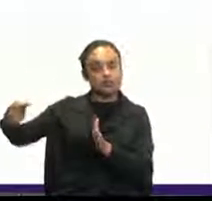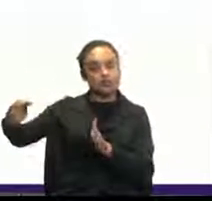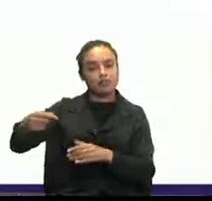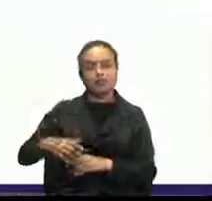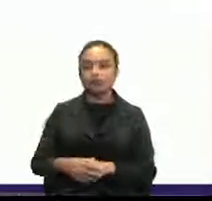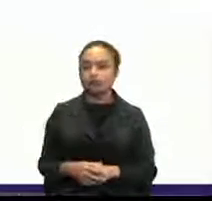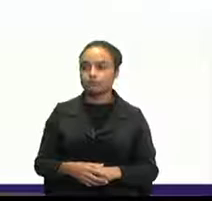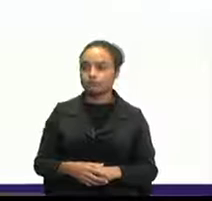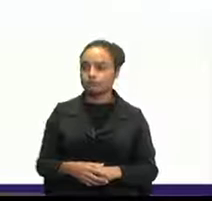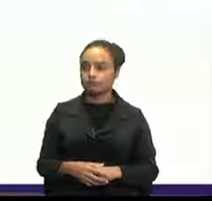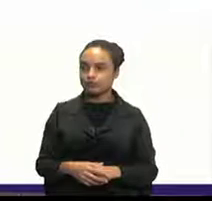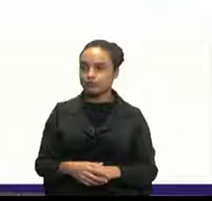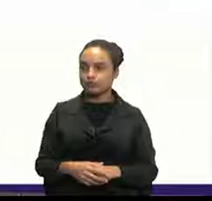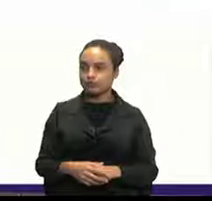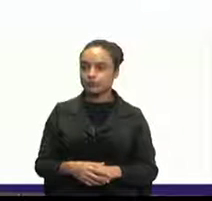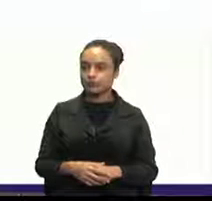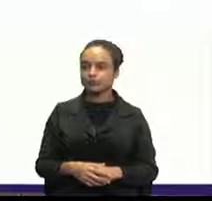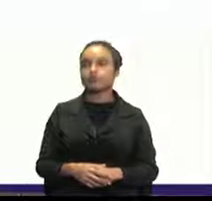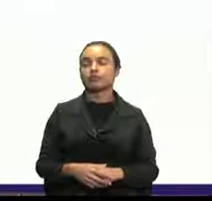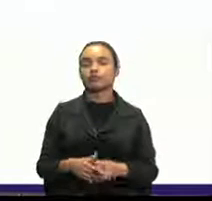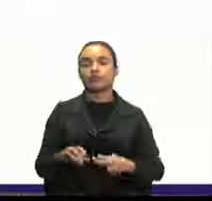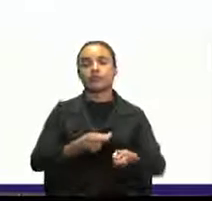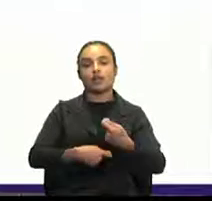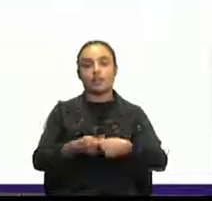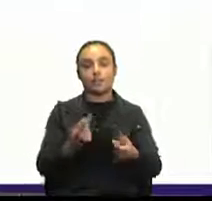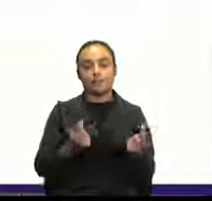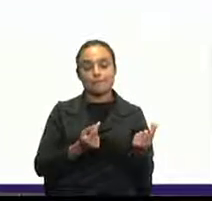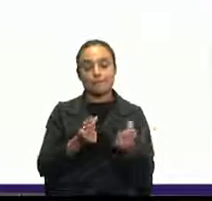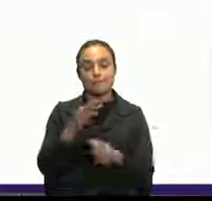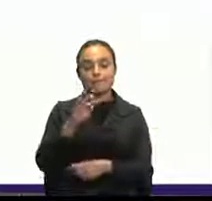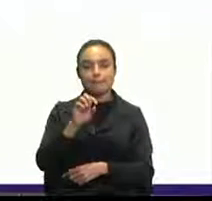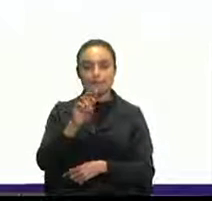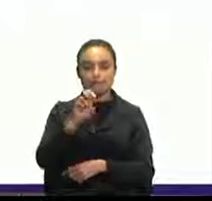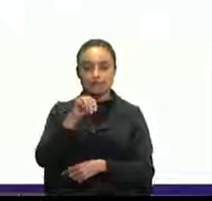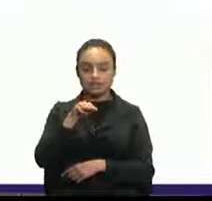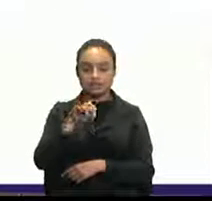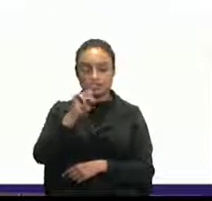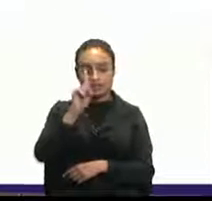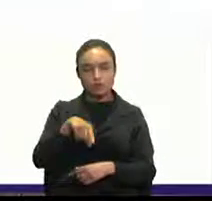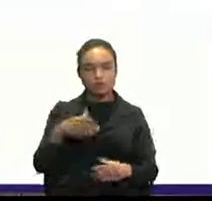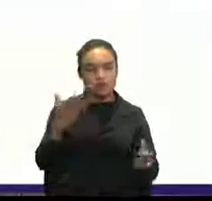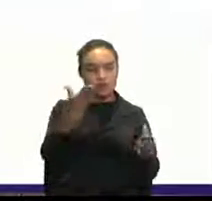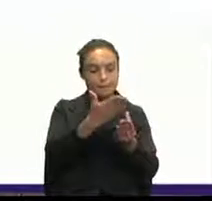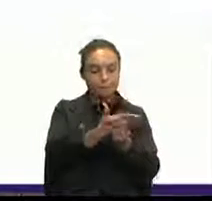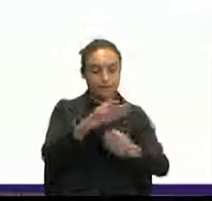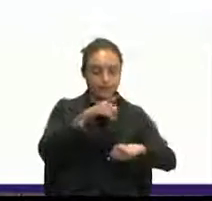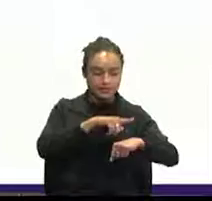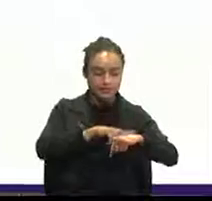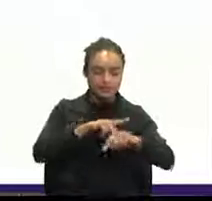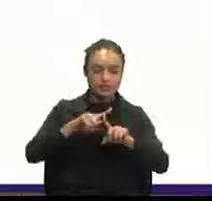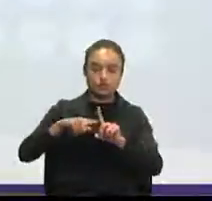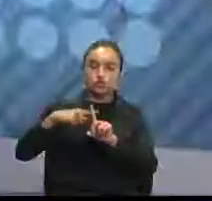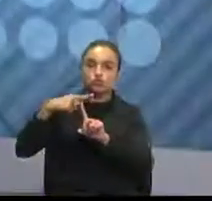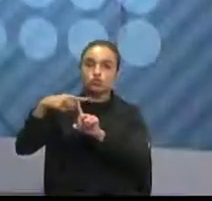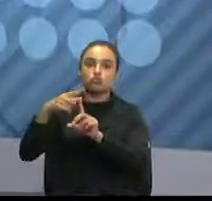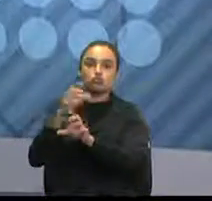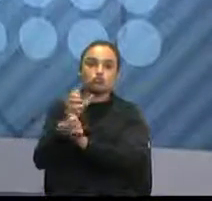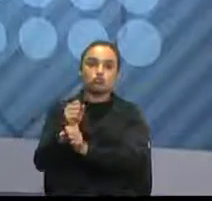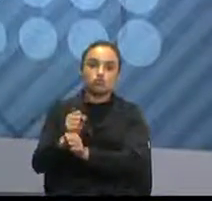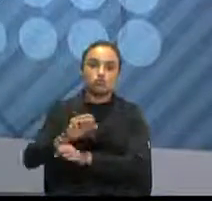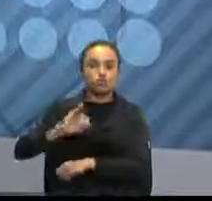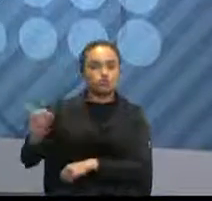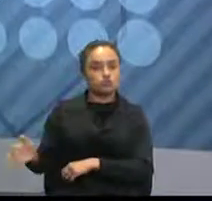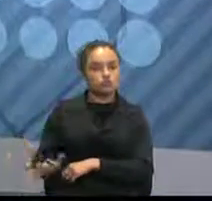perdeu um preço a termo ele é formado pelo preço à vista mais uma taxa de juros que varia conforme o prazo estabelecido no